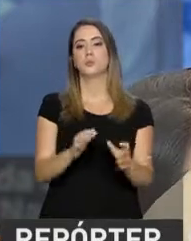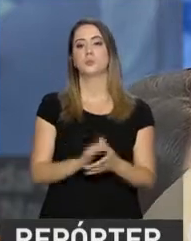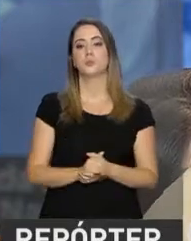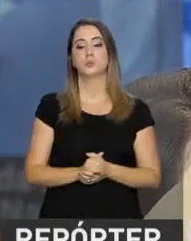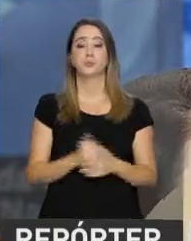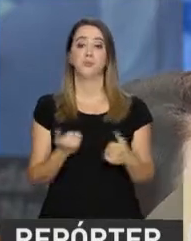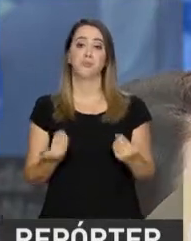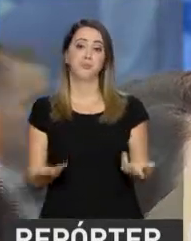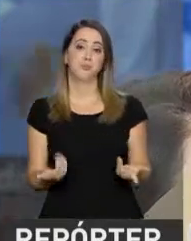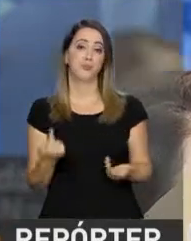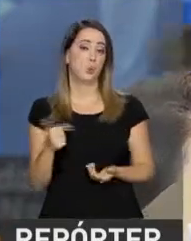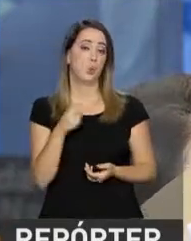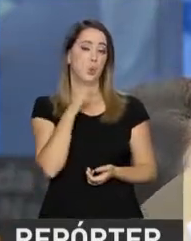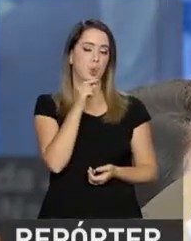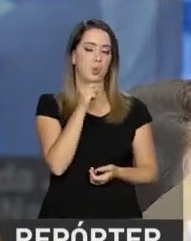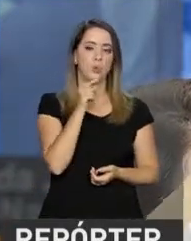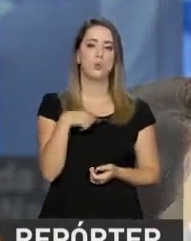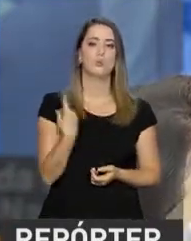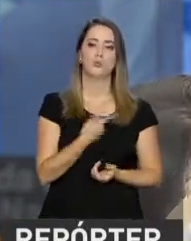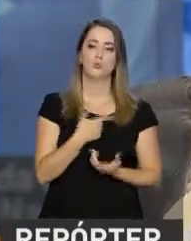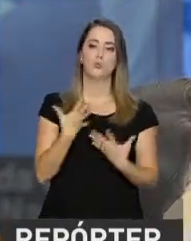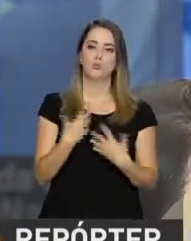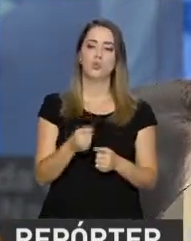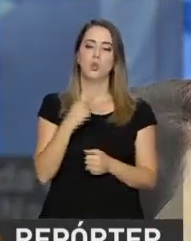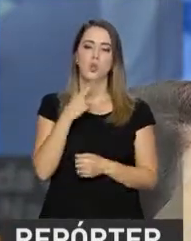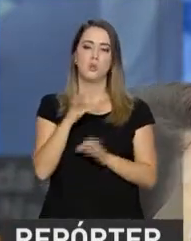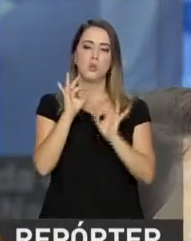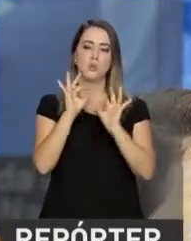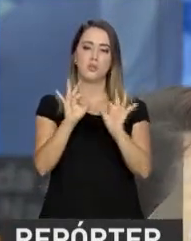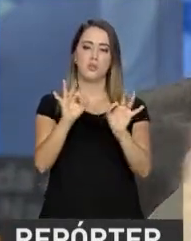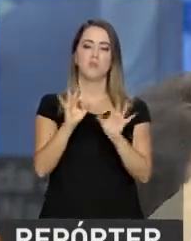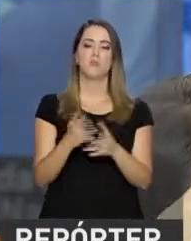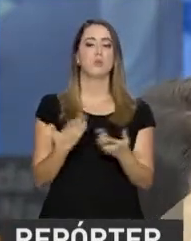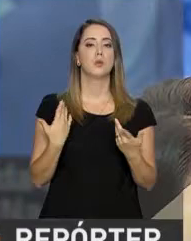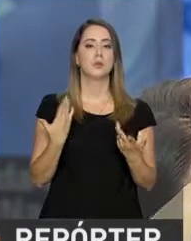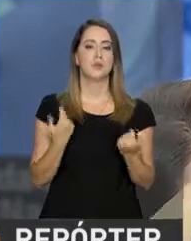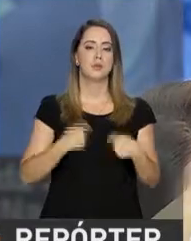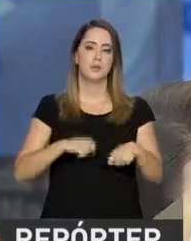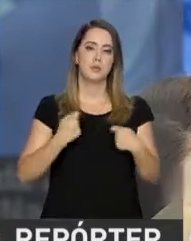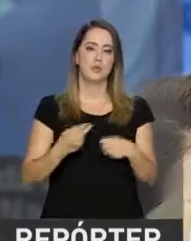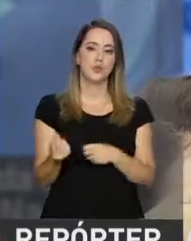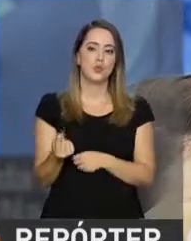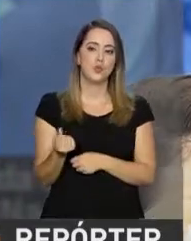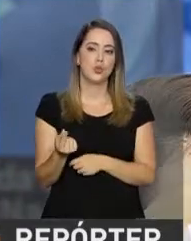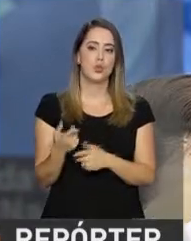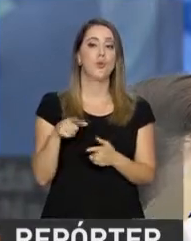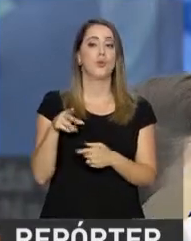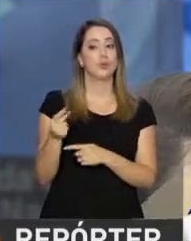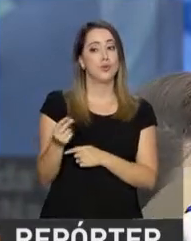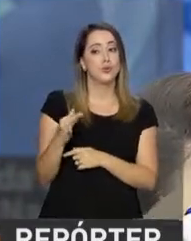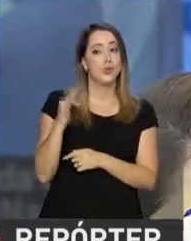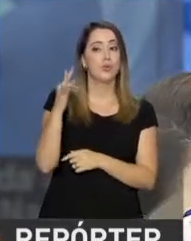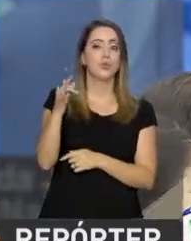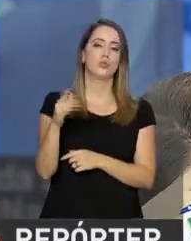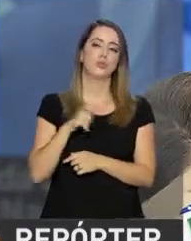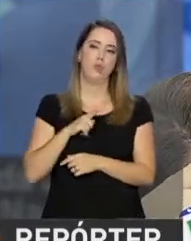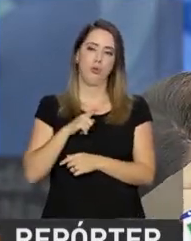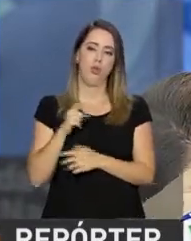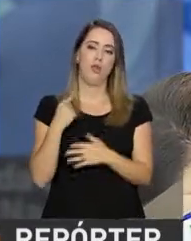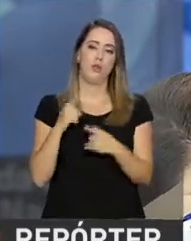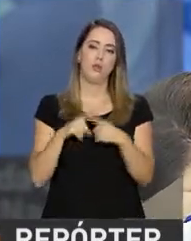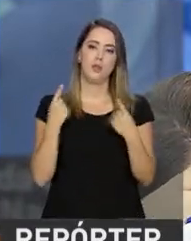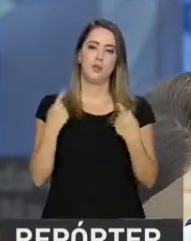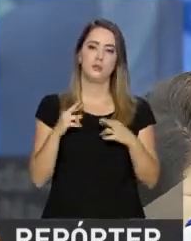e que sem sombra de dúvida nós vamos ter resultados agora sem sombra de dúvida precisamos de recursos recursos irão ao tempo e